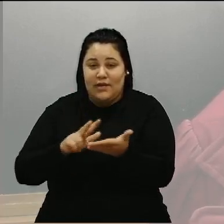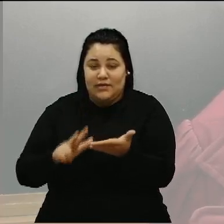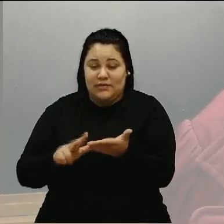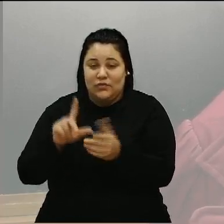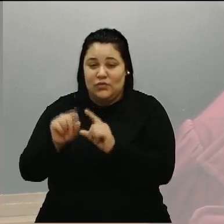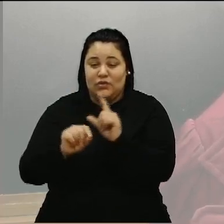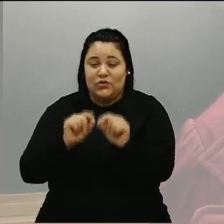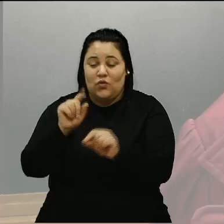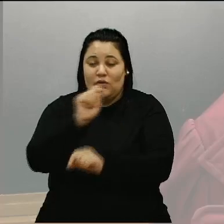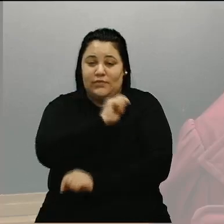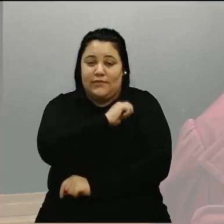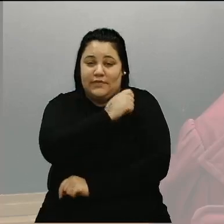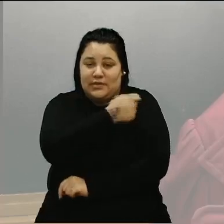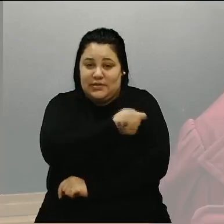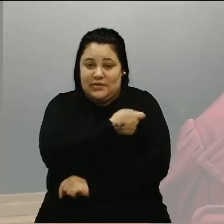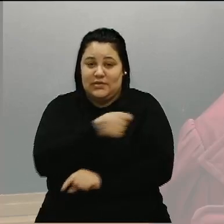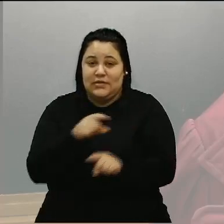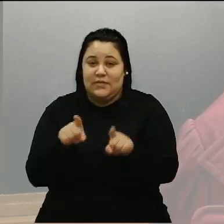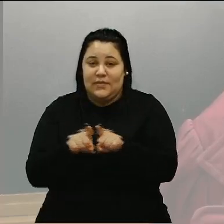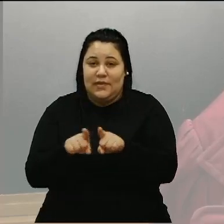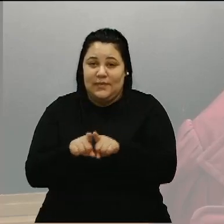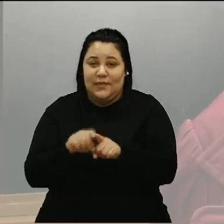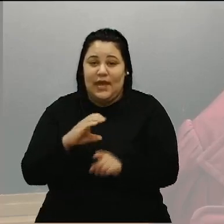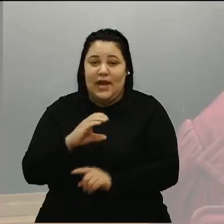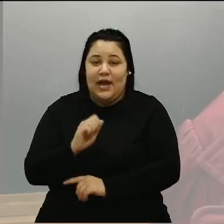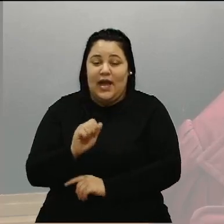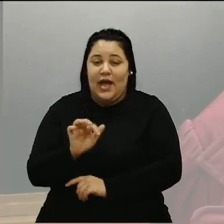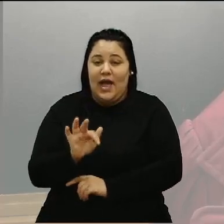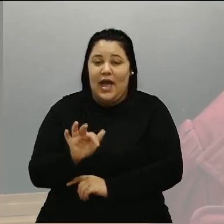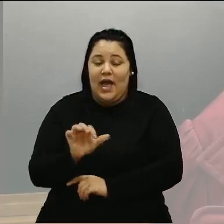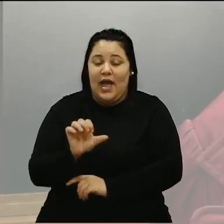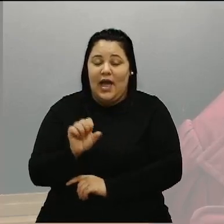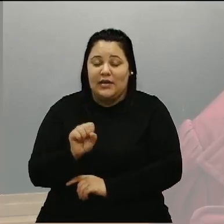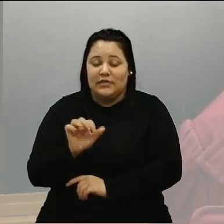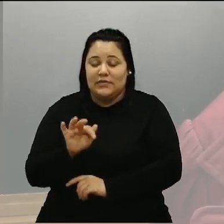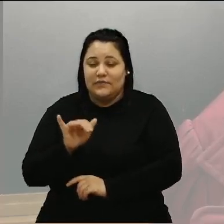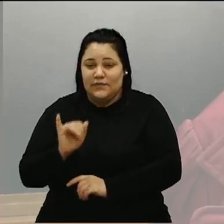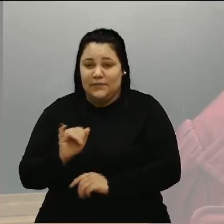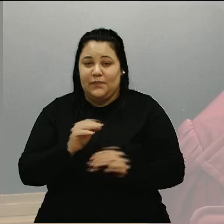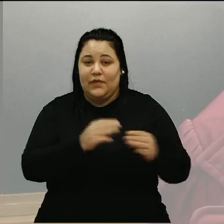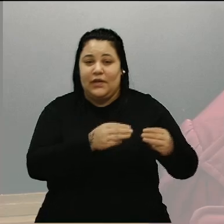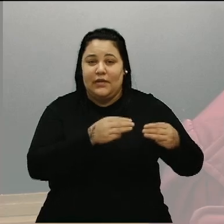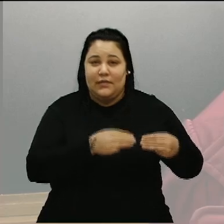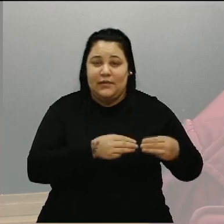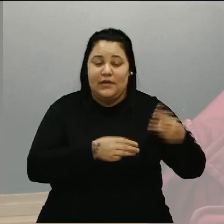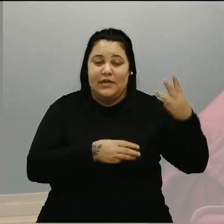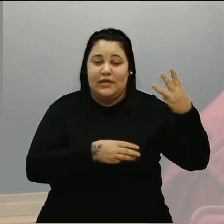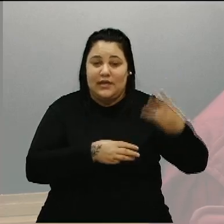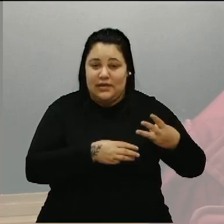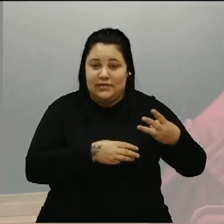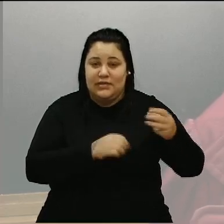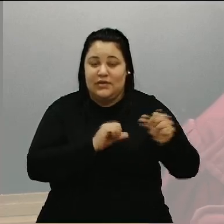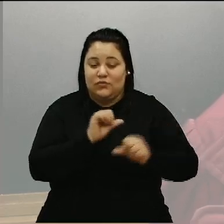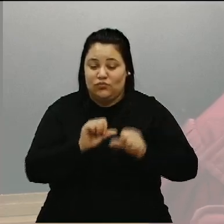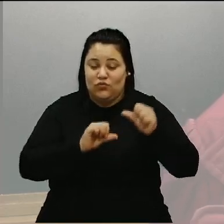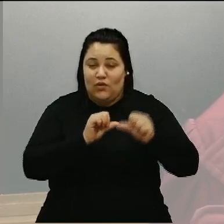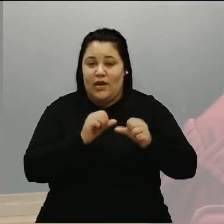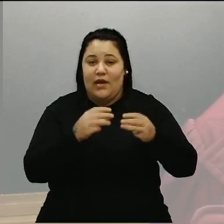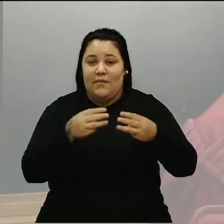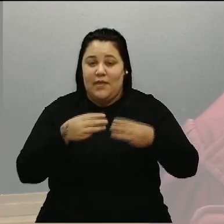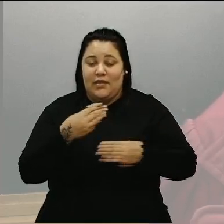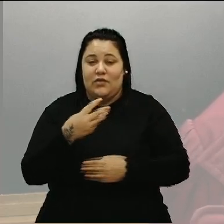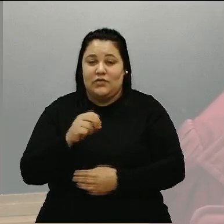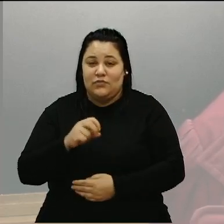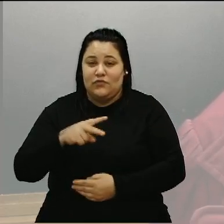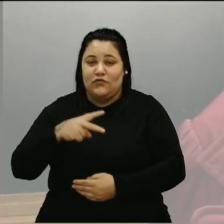e Fiscalização, a CASF. Emenda modificativa 3, de 2024, que